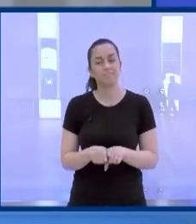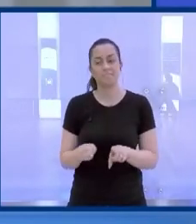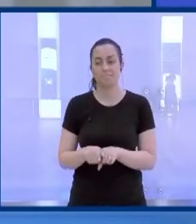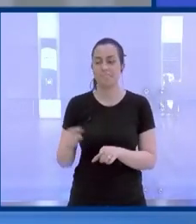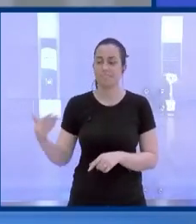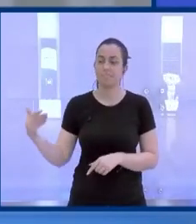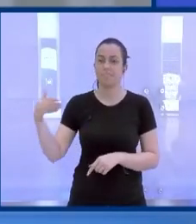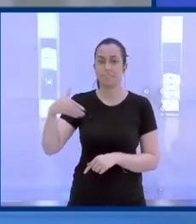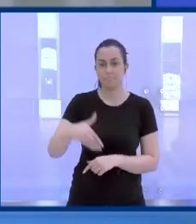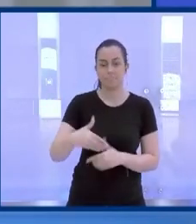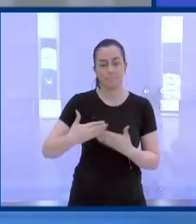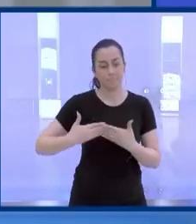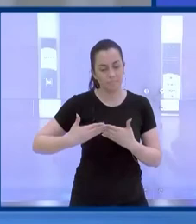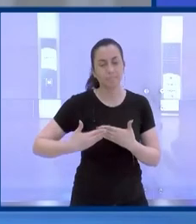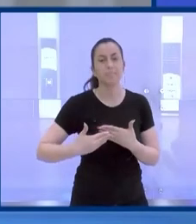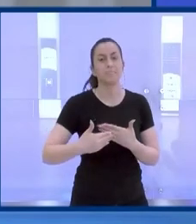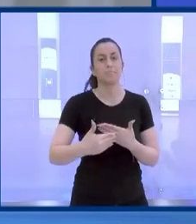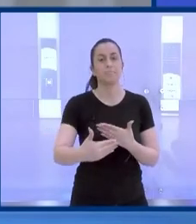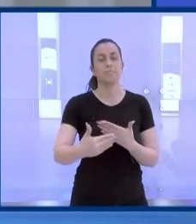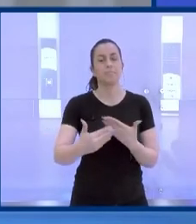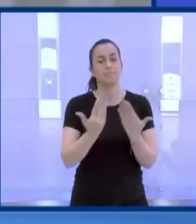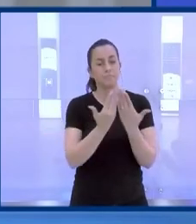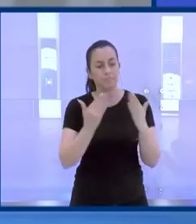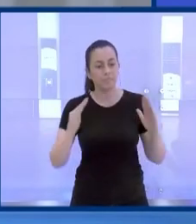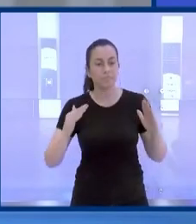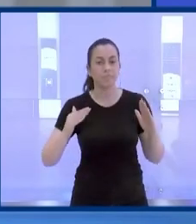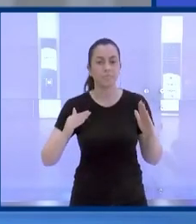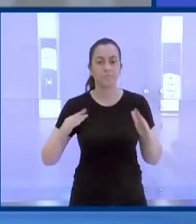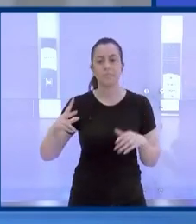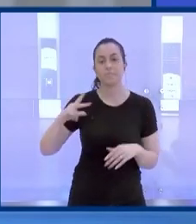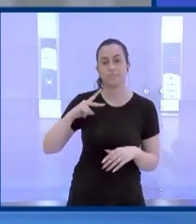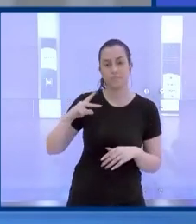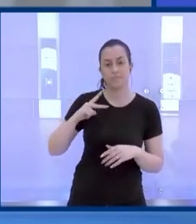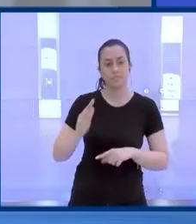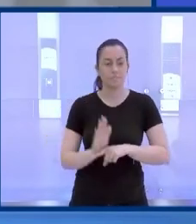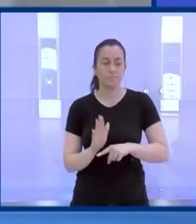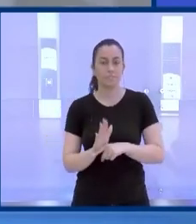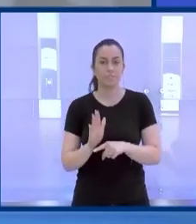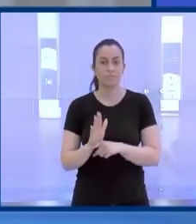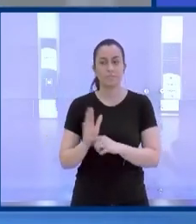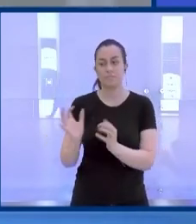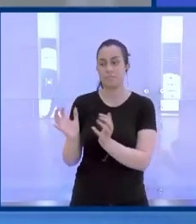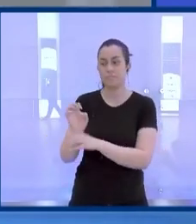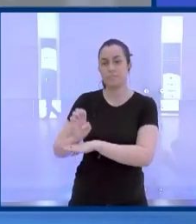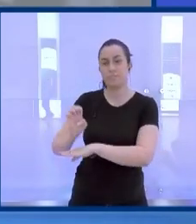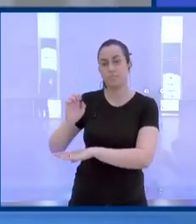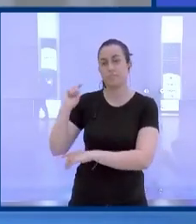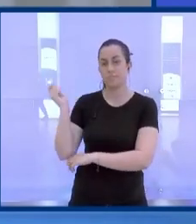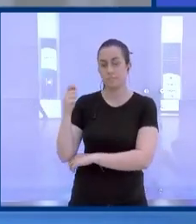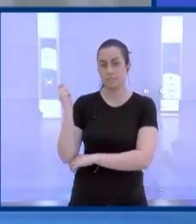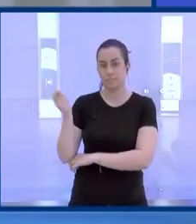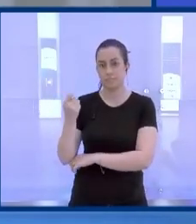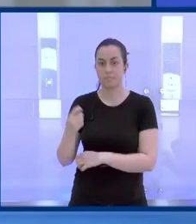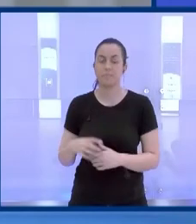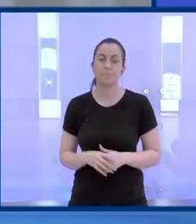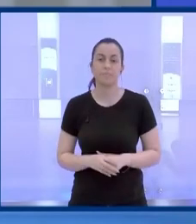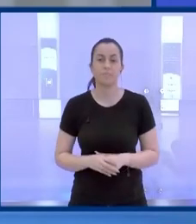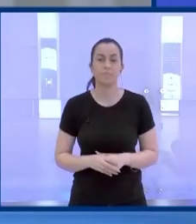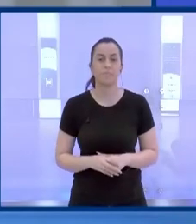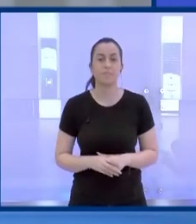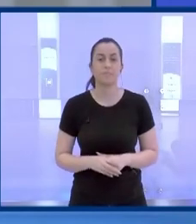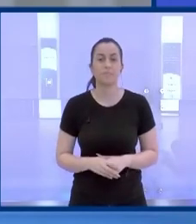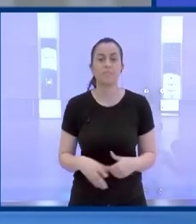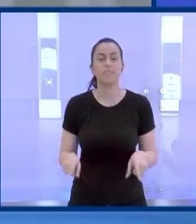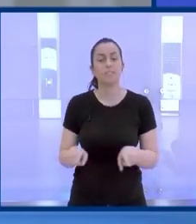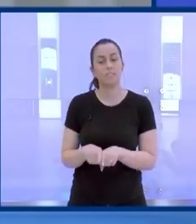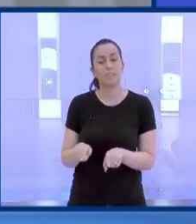para avançarmos no programa de privatização do Estado do Rio Grande do Sul. Saudar Fábio Abraão, em seu nome,